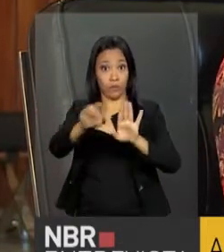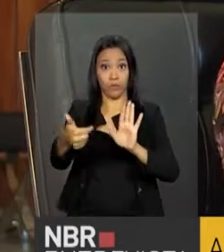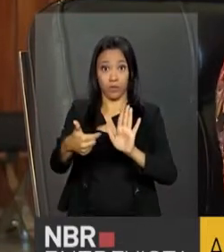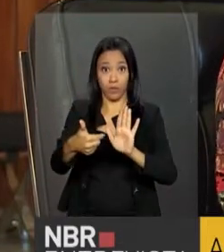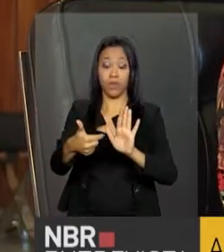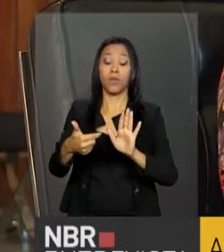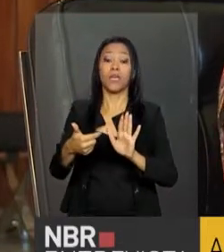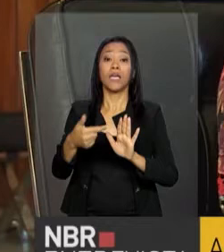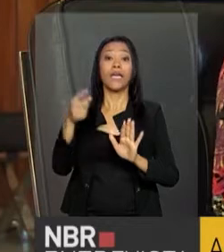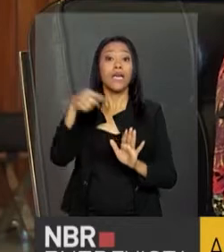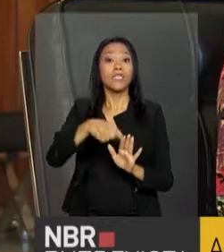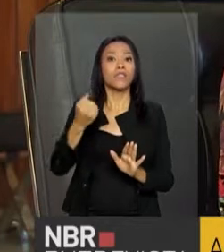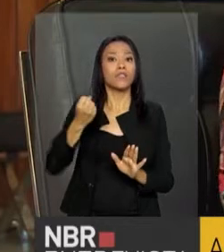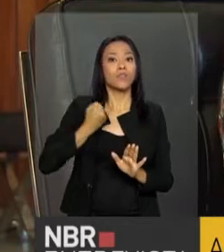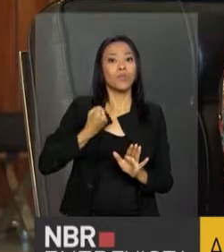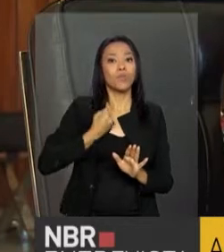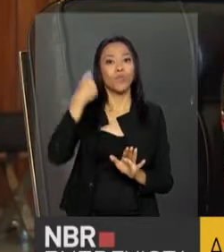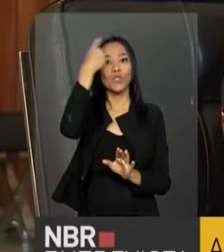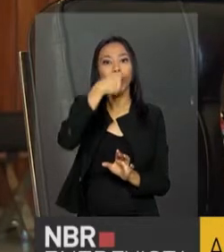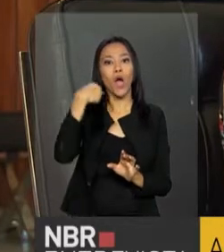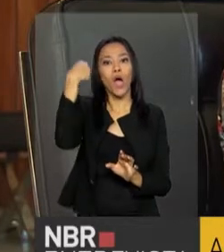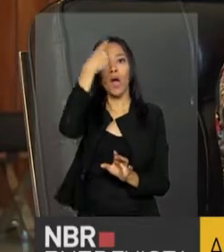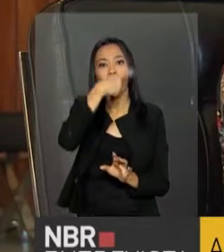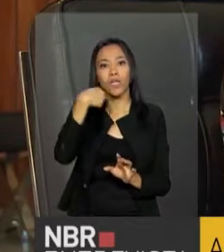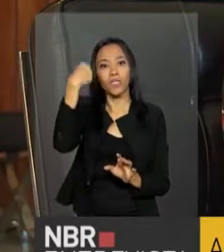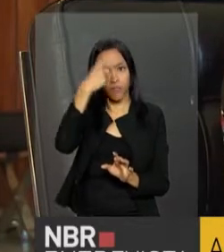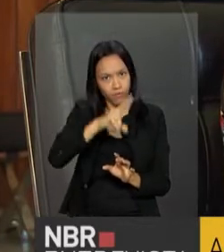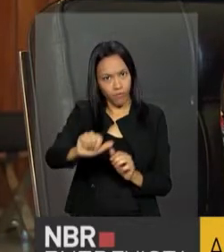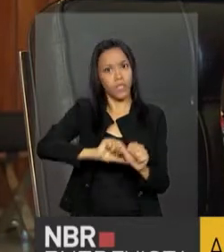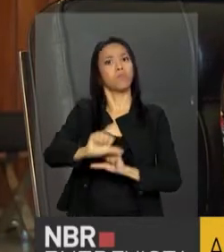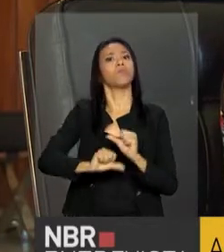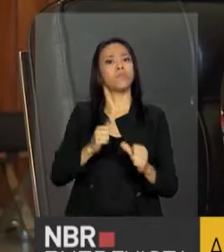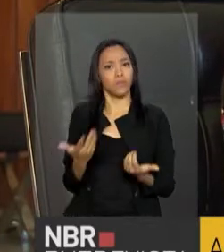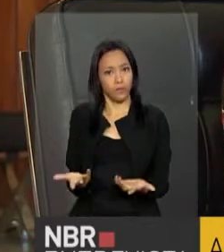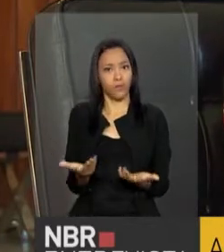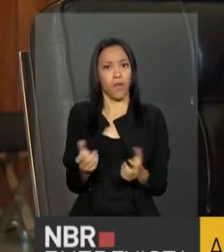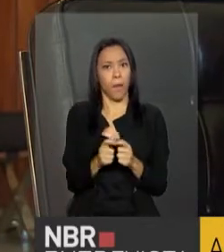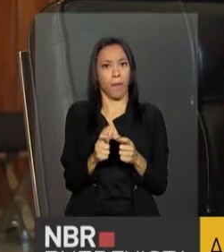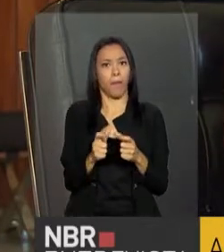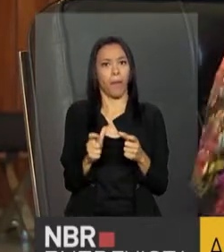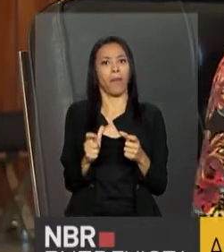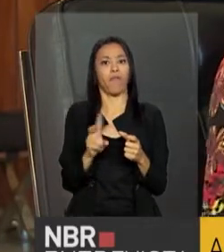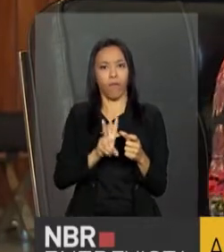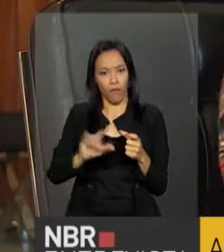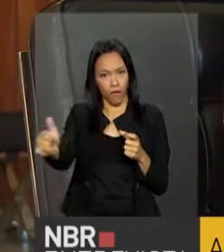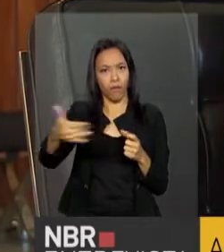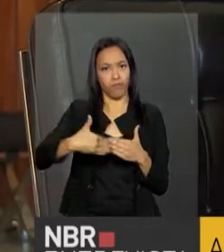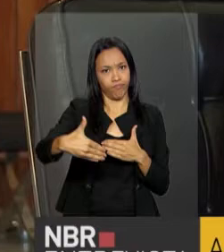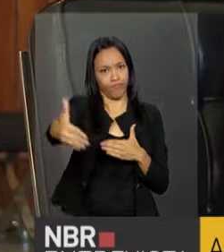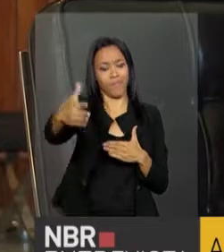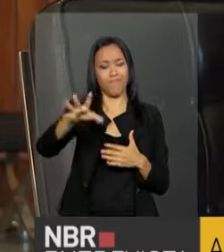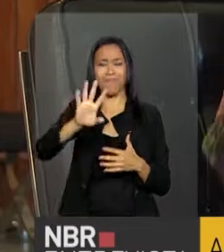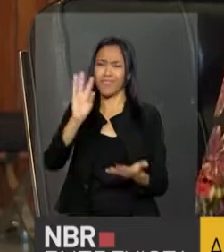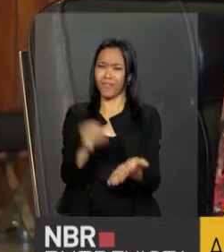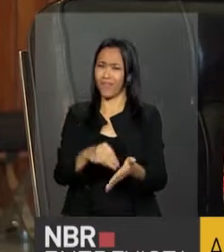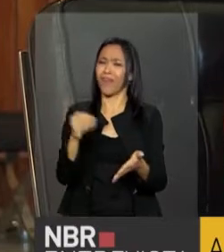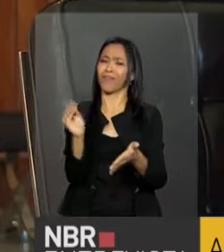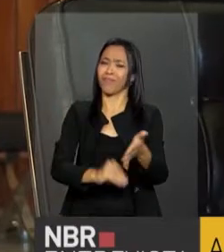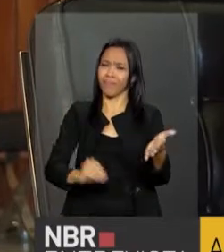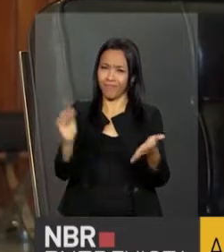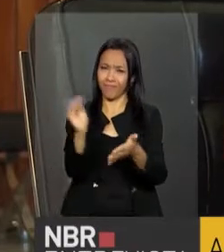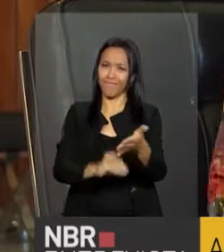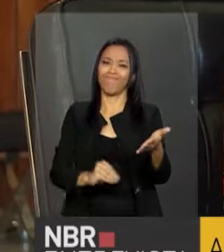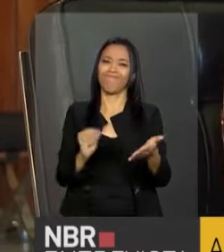esse número de horas também vai ser modificado. mas ainda falta muito